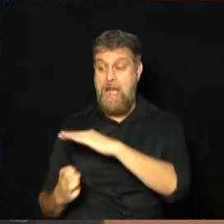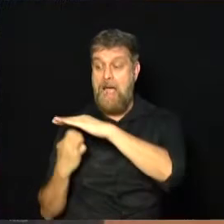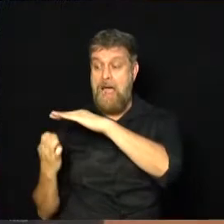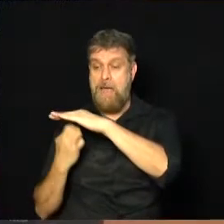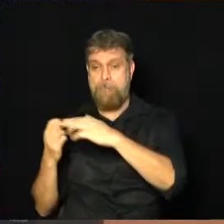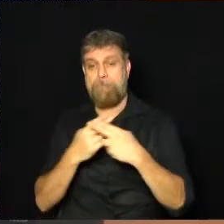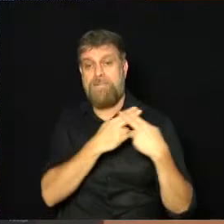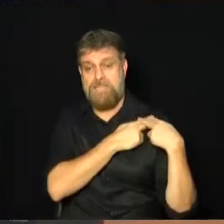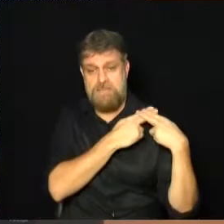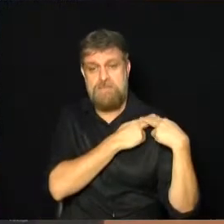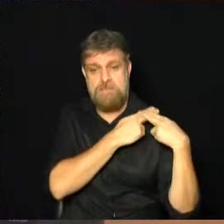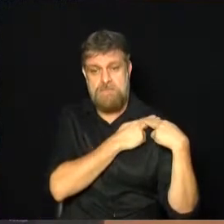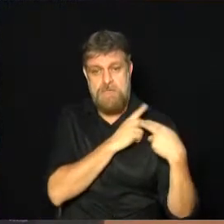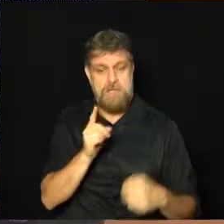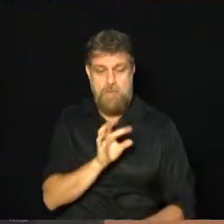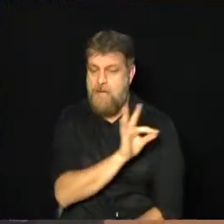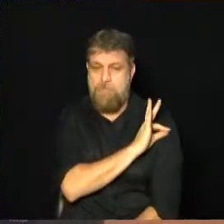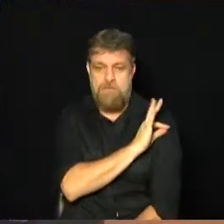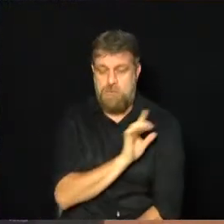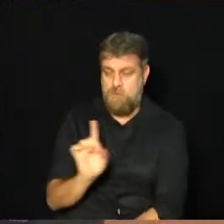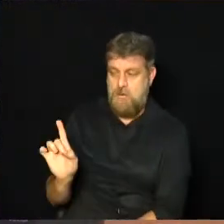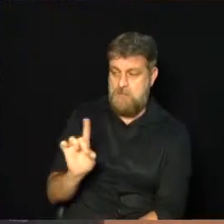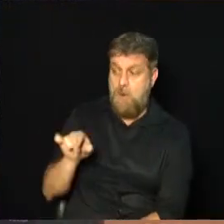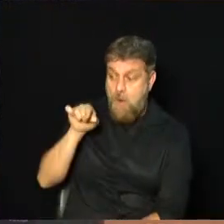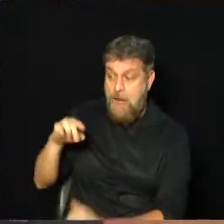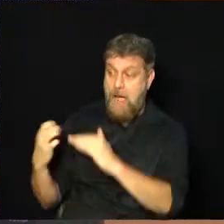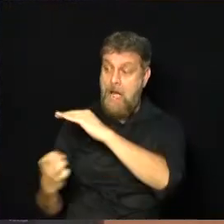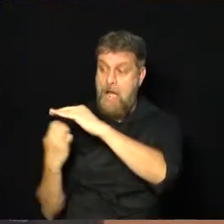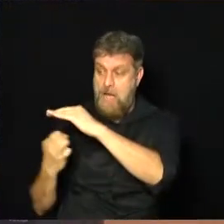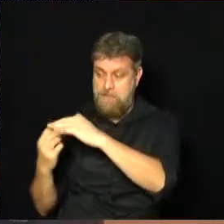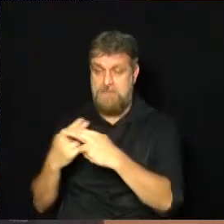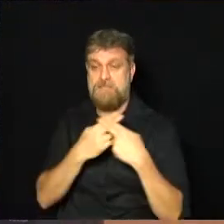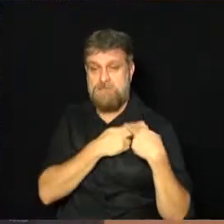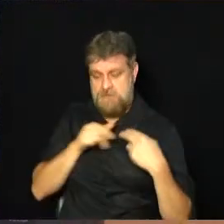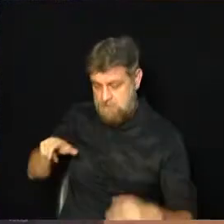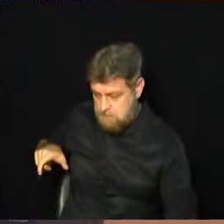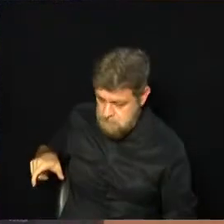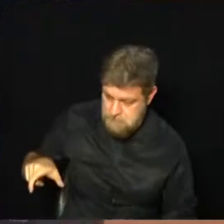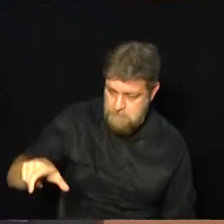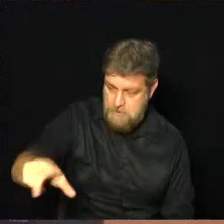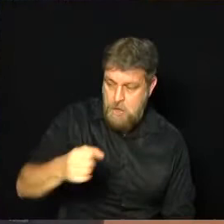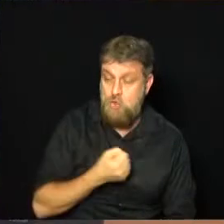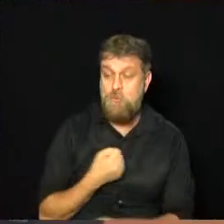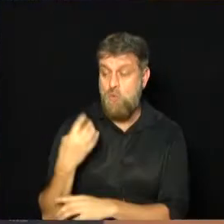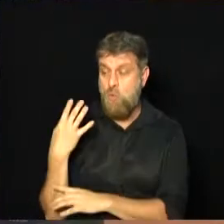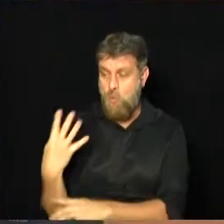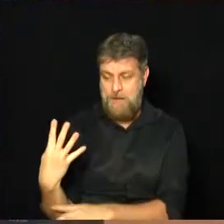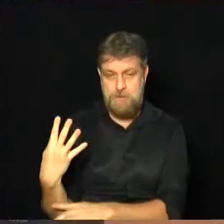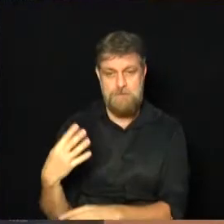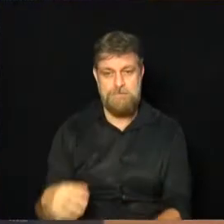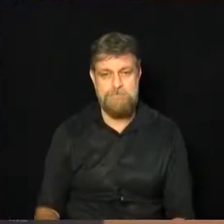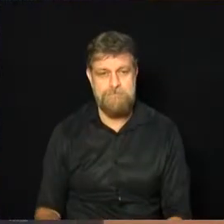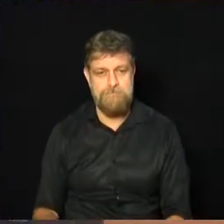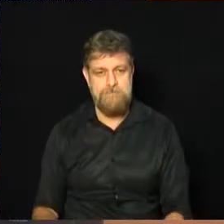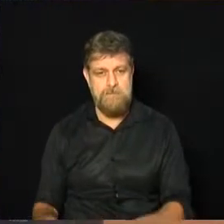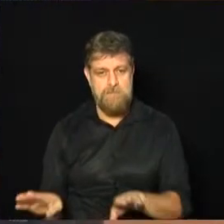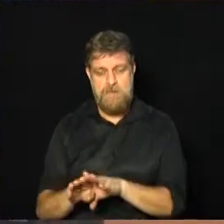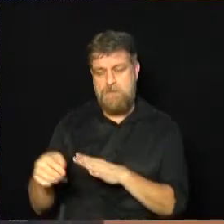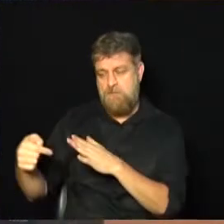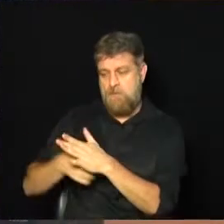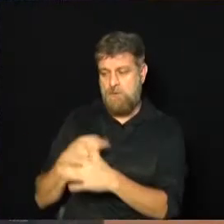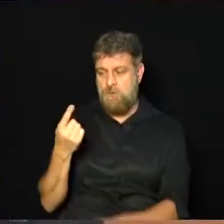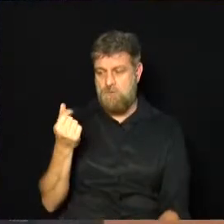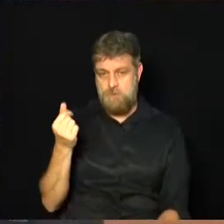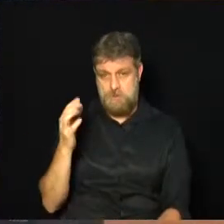pela concessionária. Pela concessionária. Pela empresa que está lá dentro do lote, desse lote 4, tá? Com relação à questão do